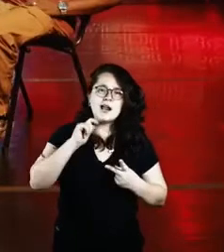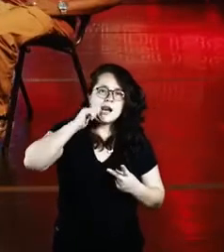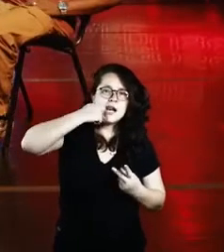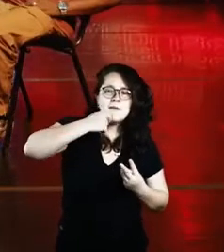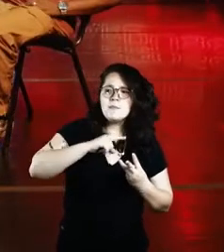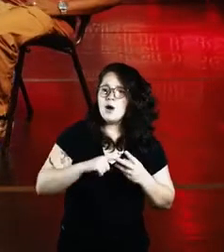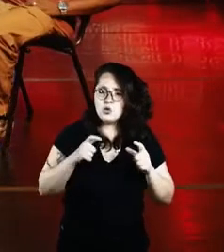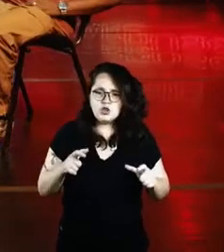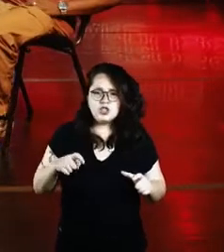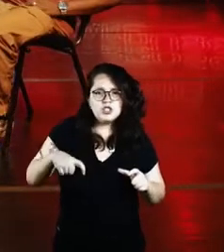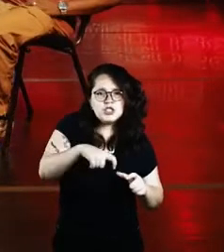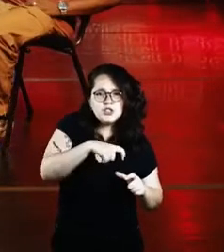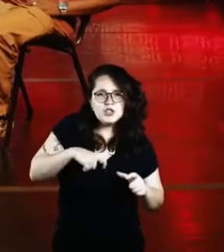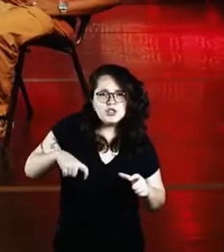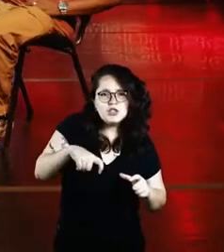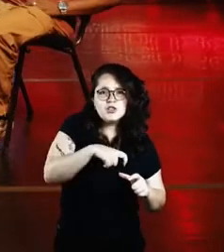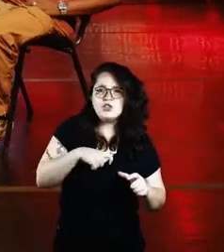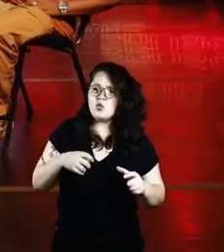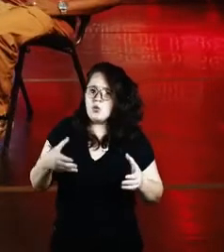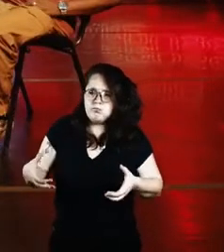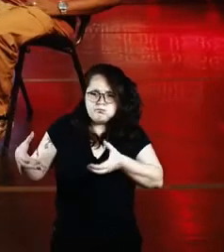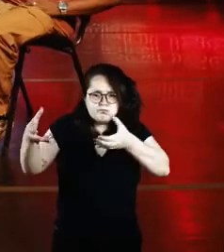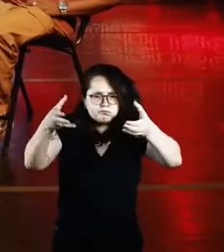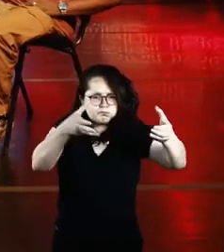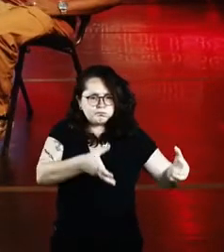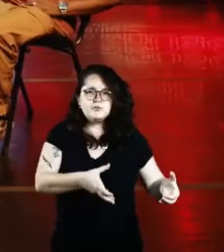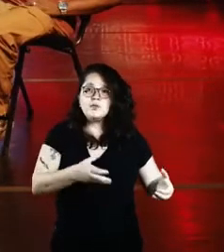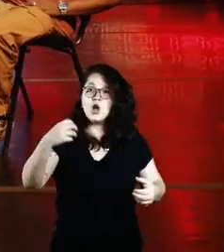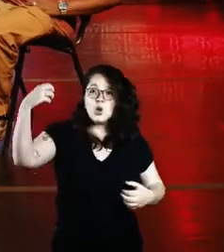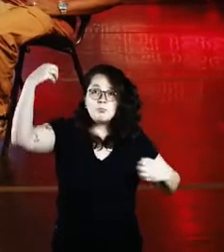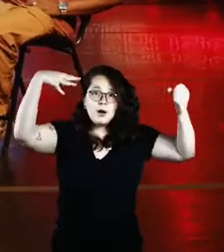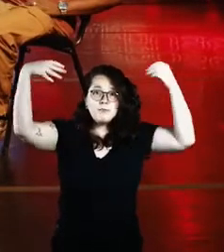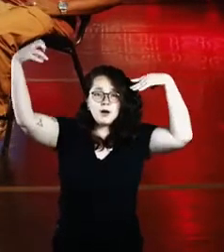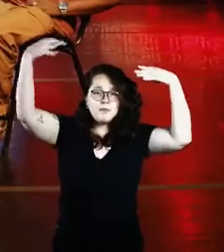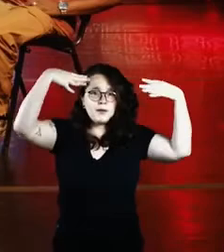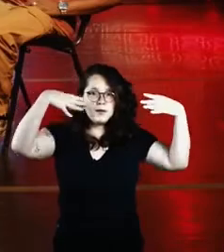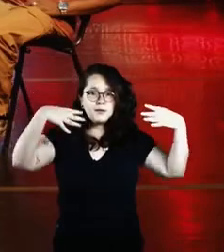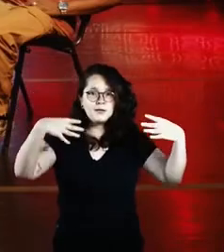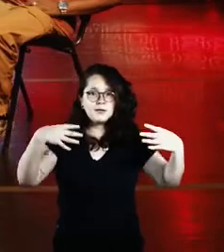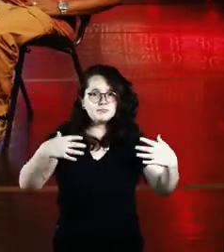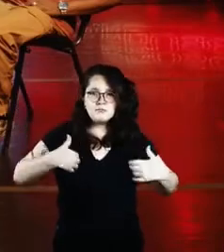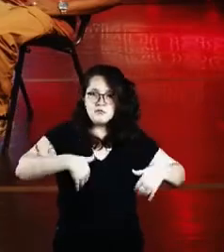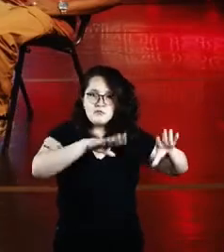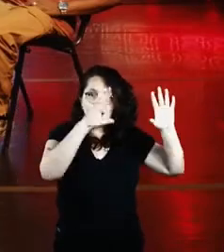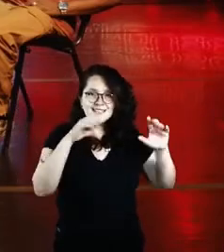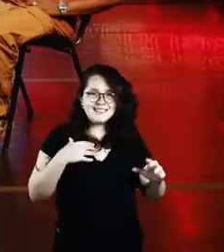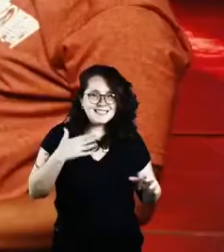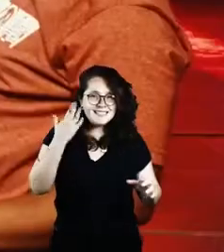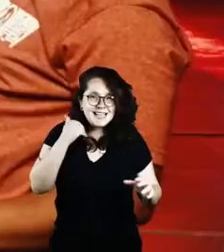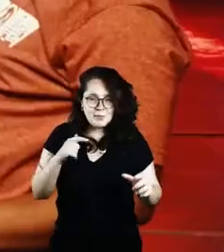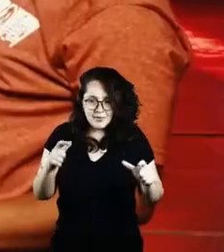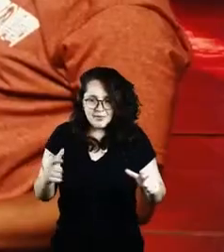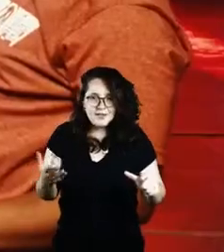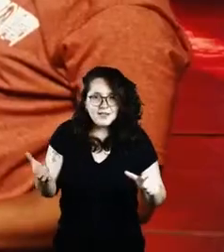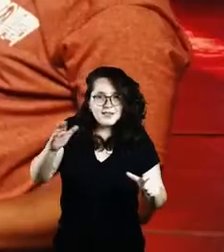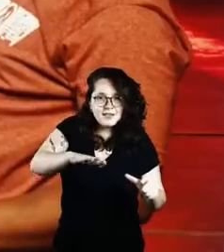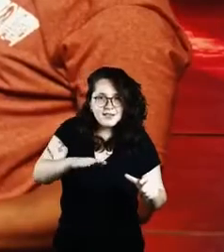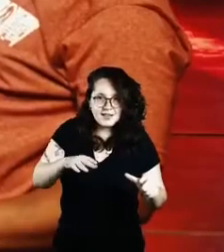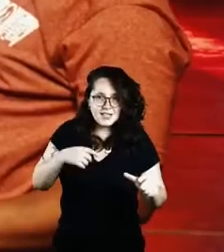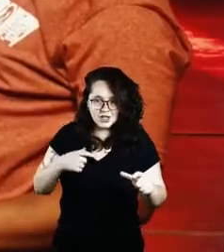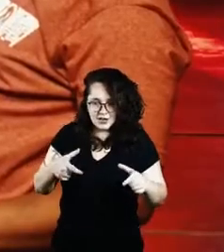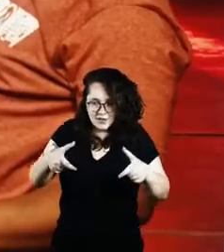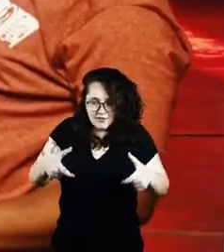discos, leva o toca-disco, leva a luz, leva o 3 em 1 e a gente se reunia. dessa